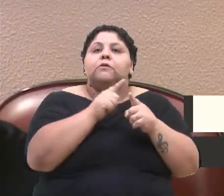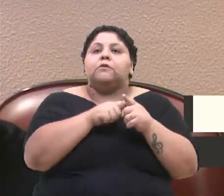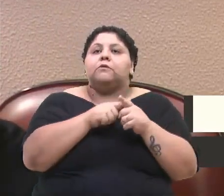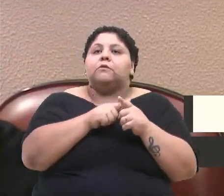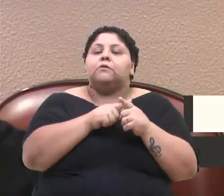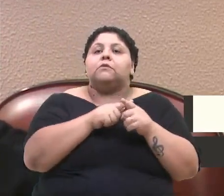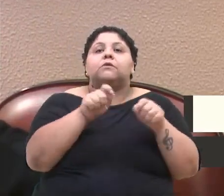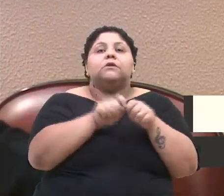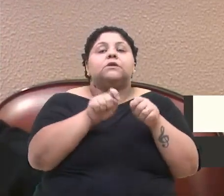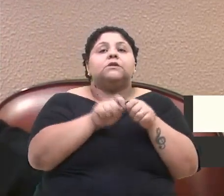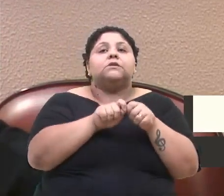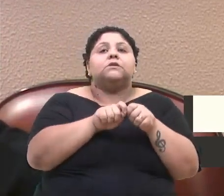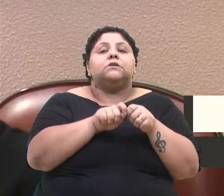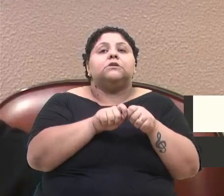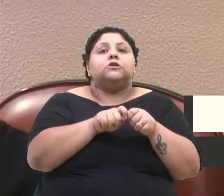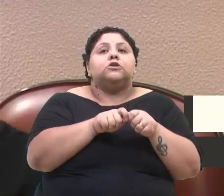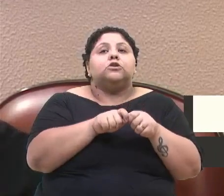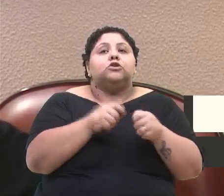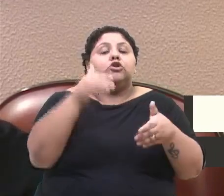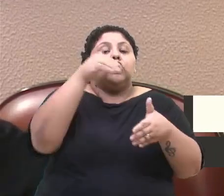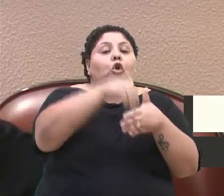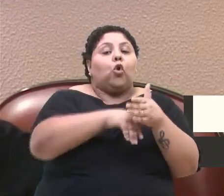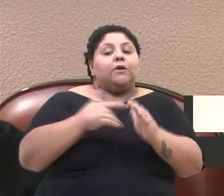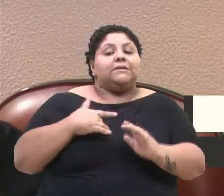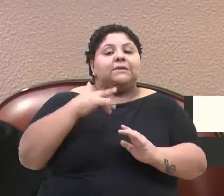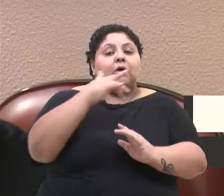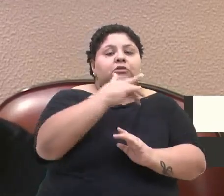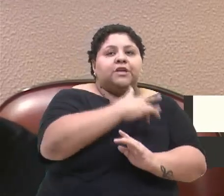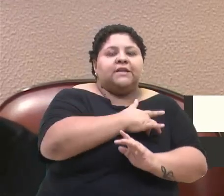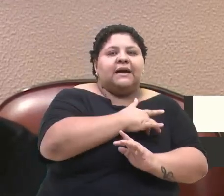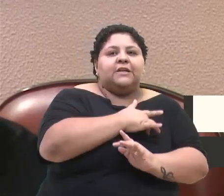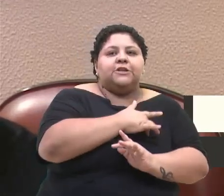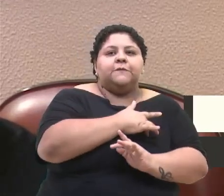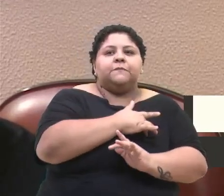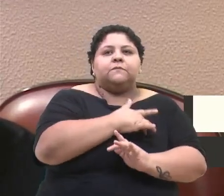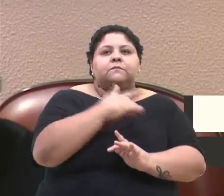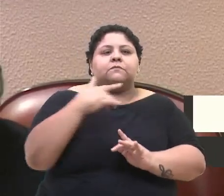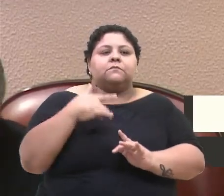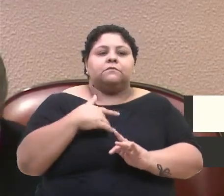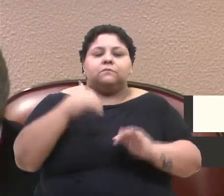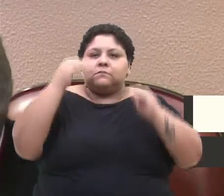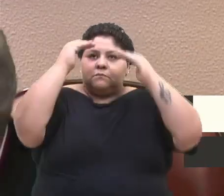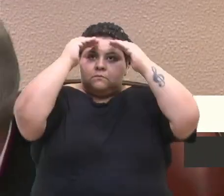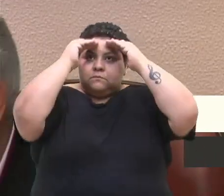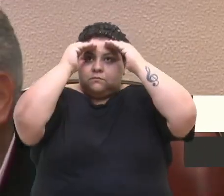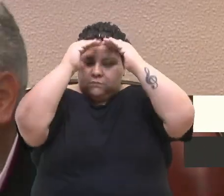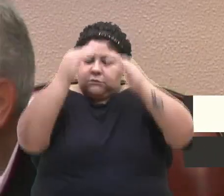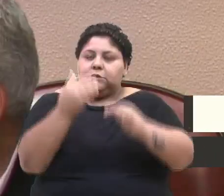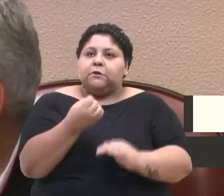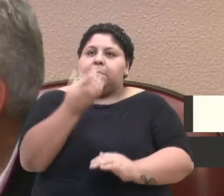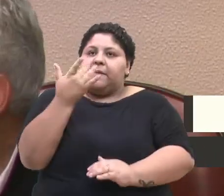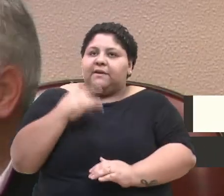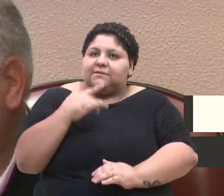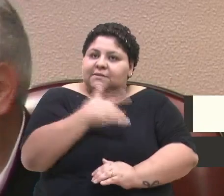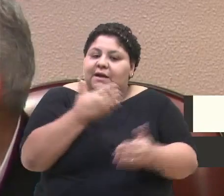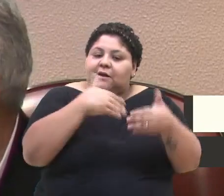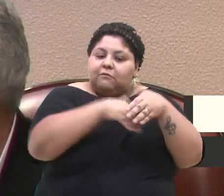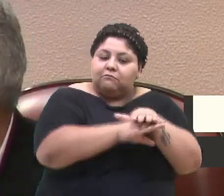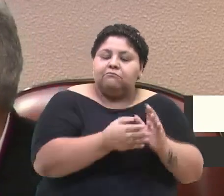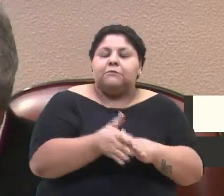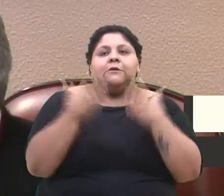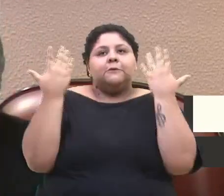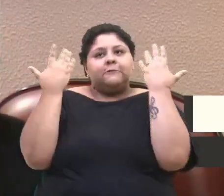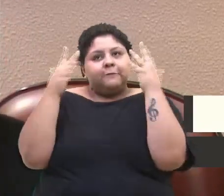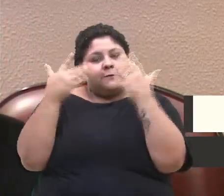implica em saúde, implica em dignidade, implica em bem-estar e inclusão. Então, parabenizo mais uma vez